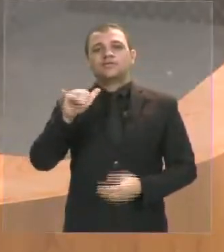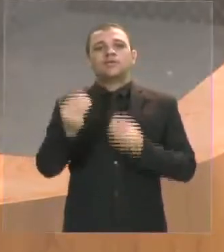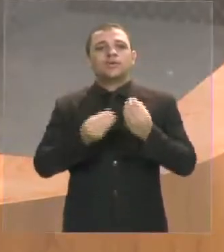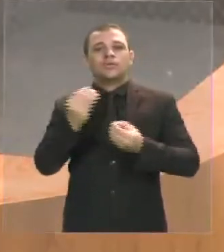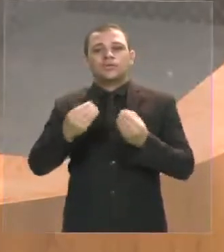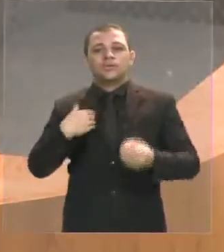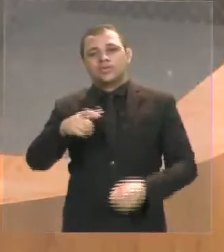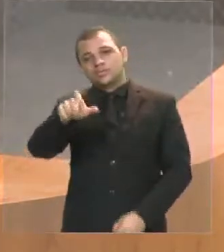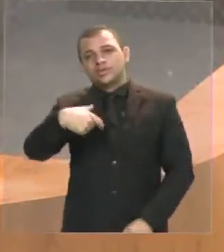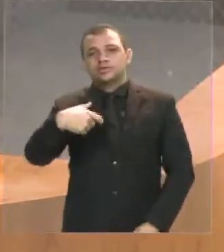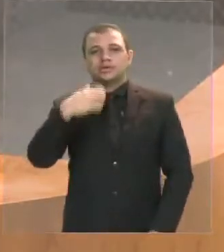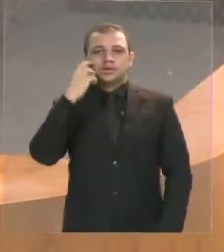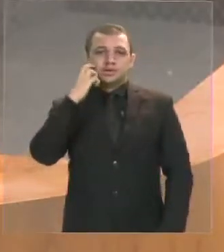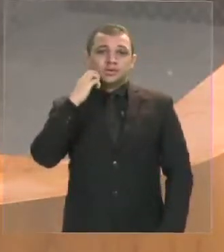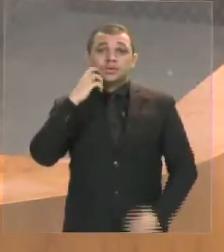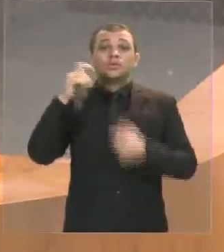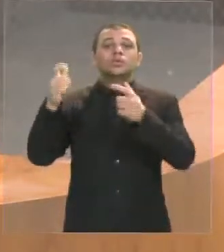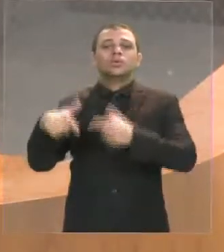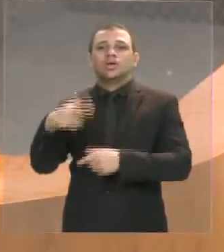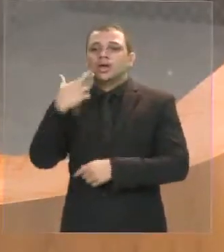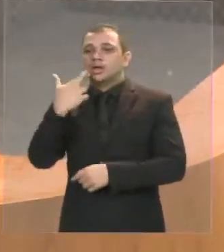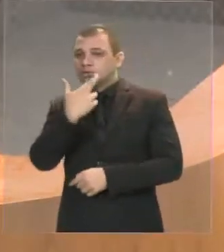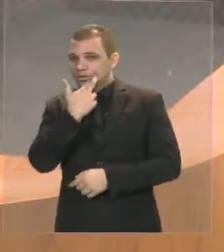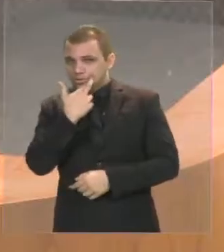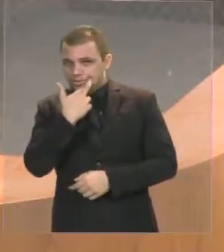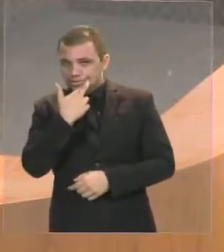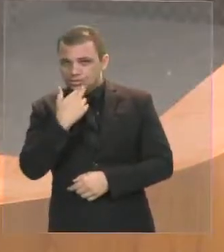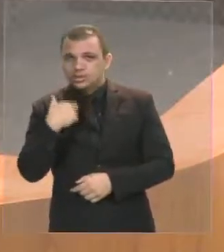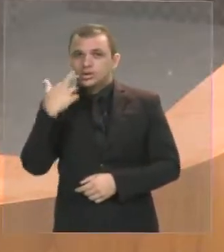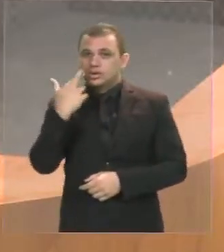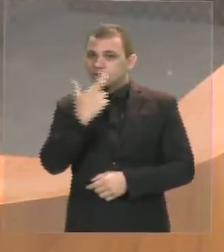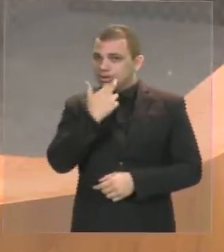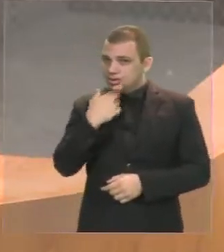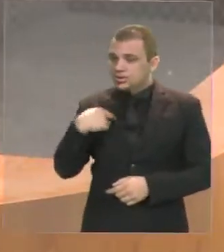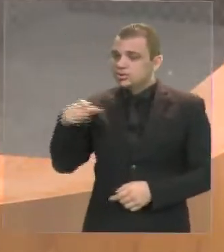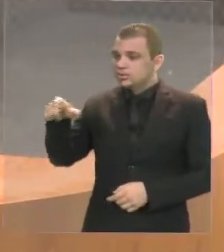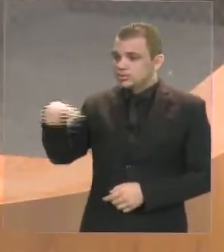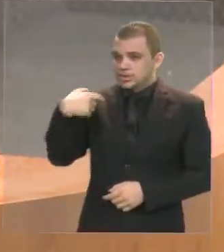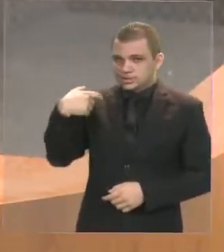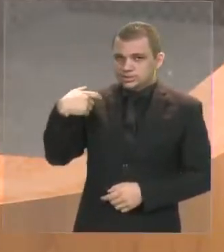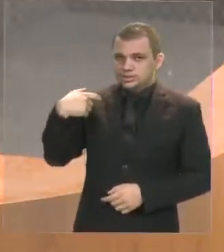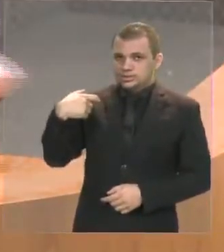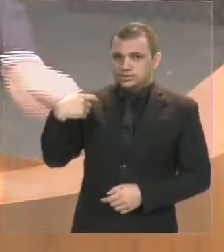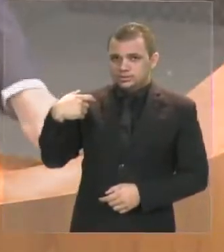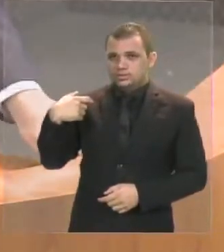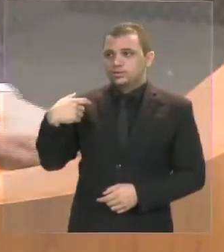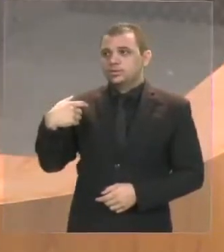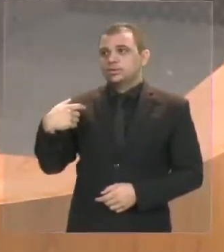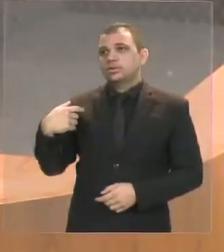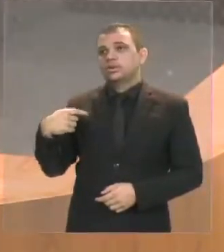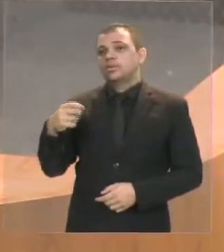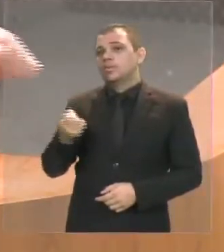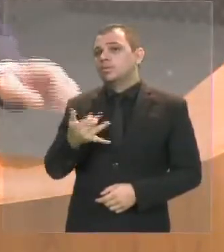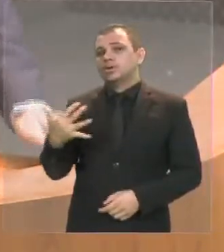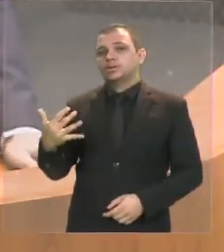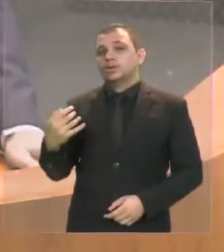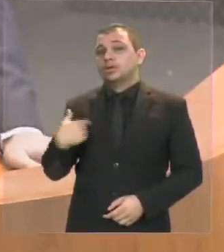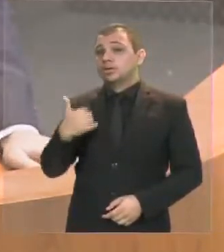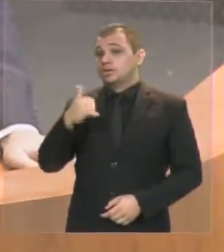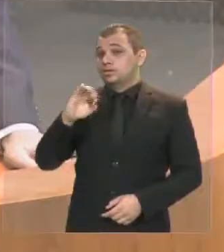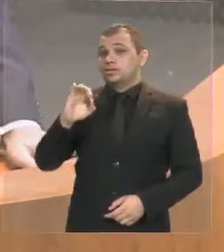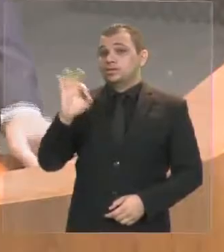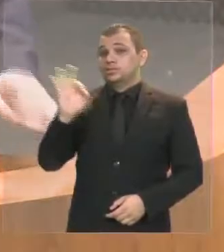débito num restaurante a 10%. Eu precisava de R$150, tive que passar